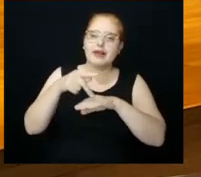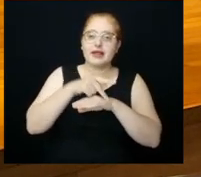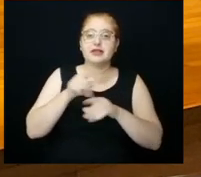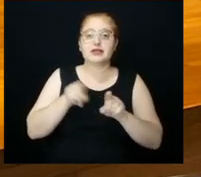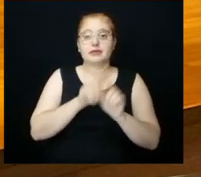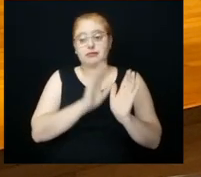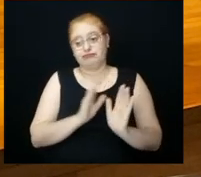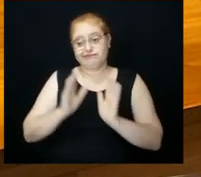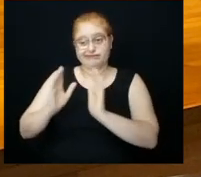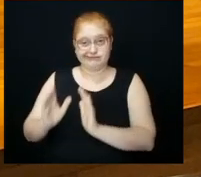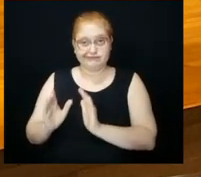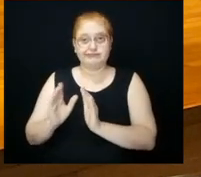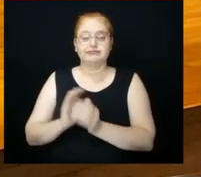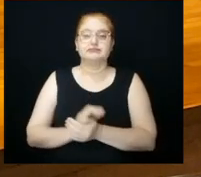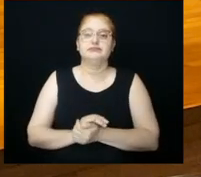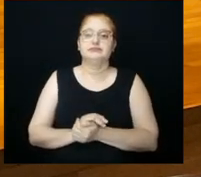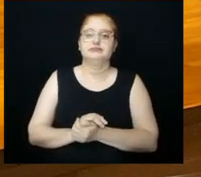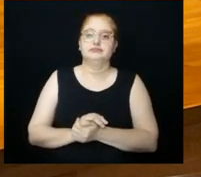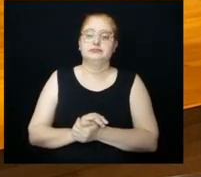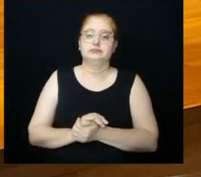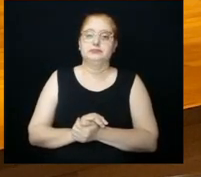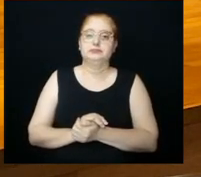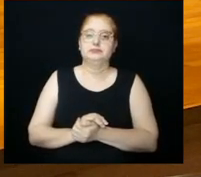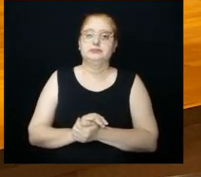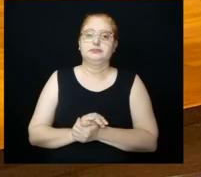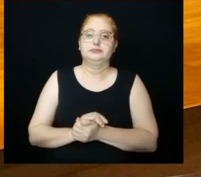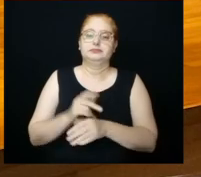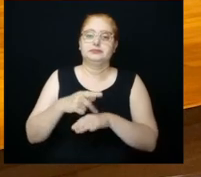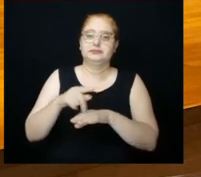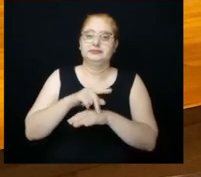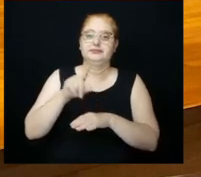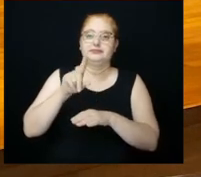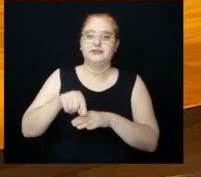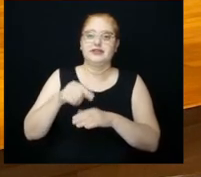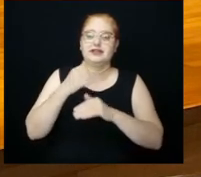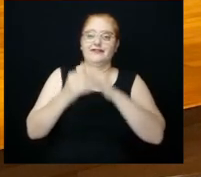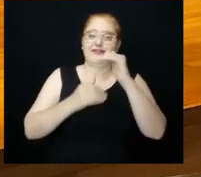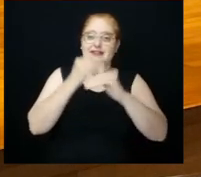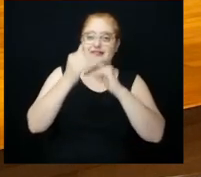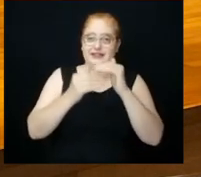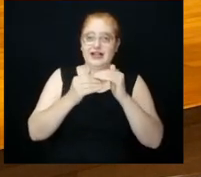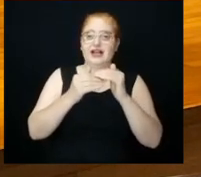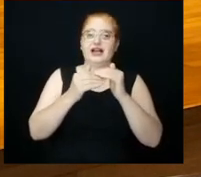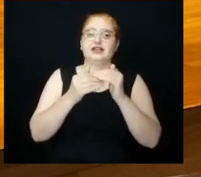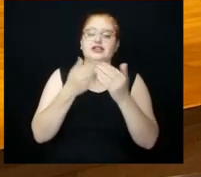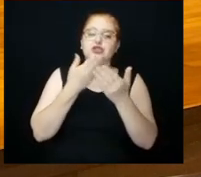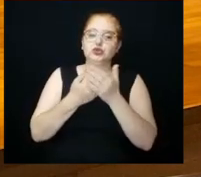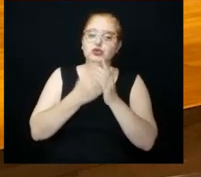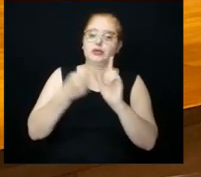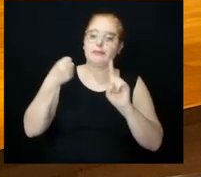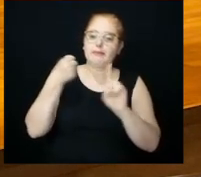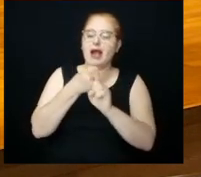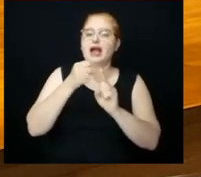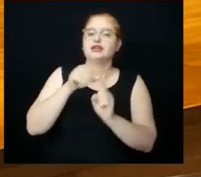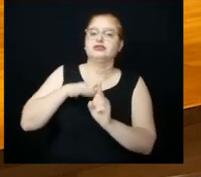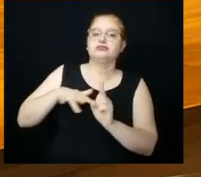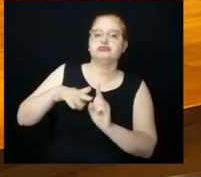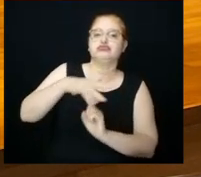outro lado, né, o país ele é bastante avançado na ideia de estudos de impacto